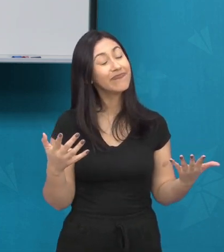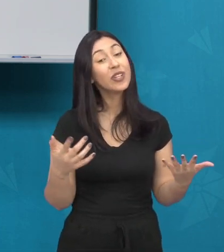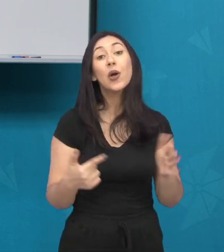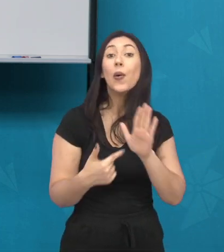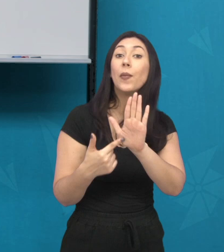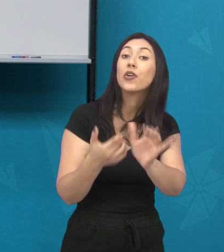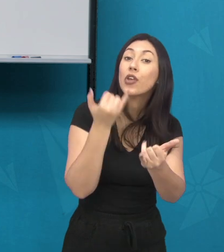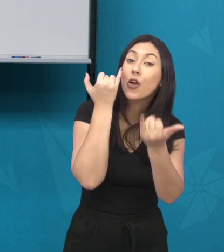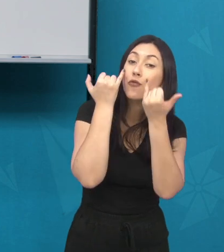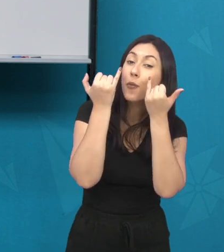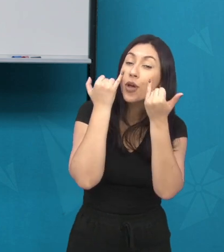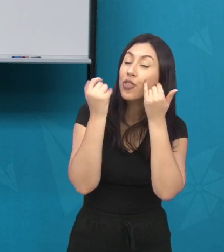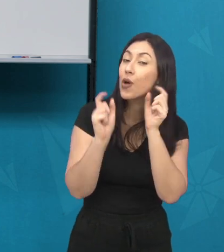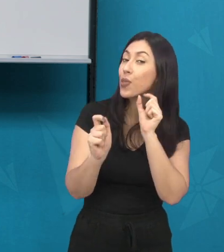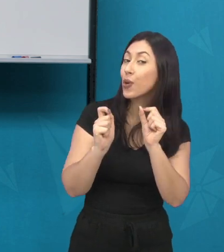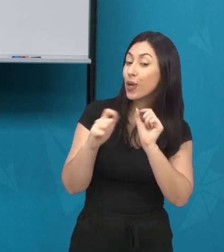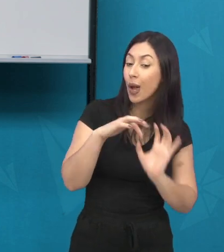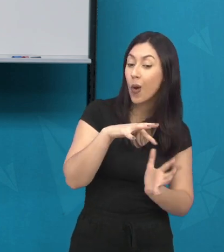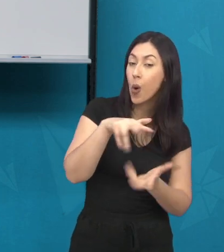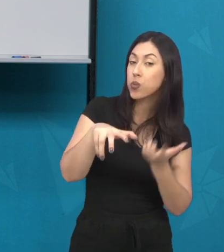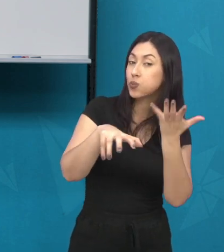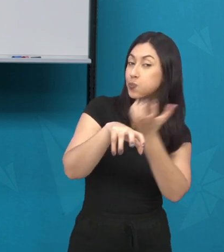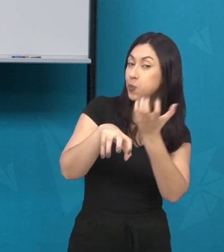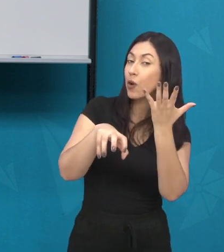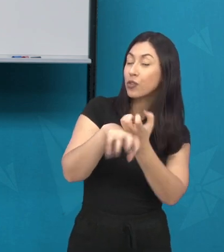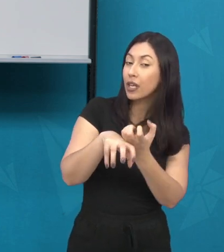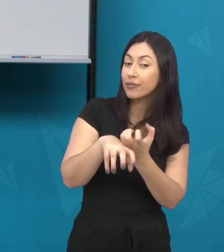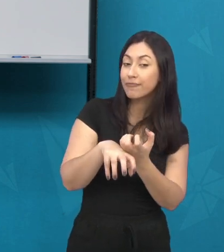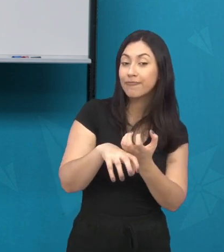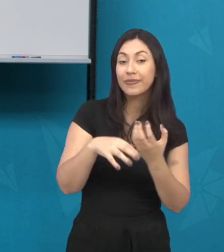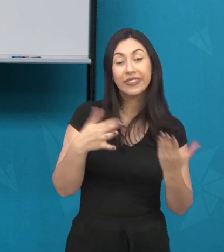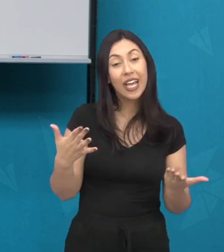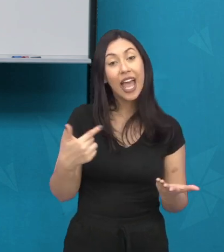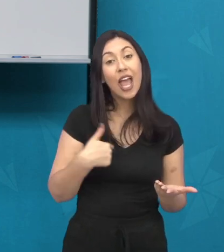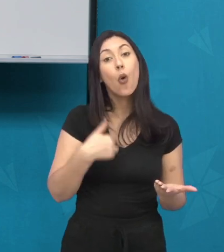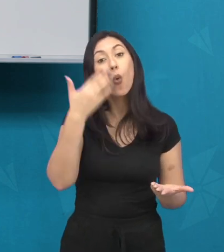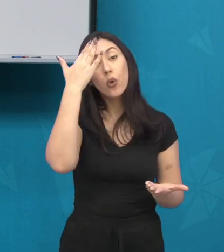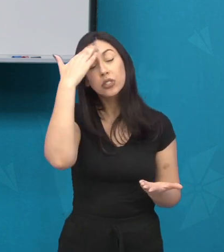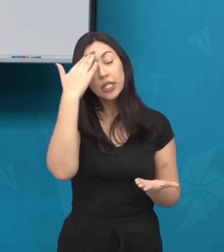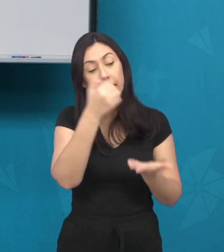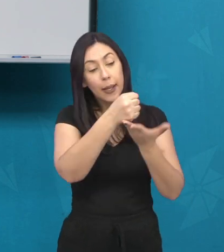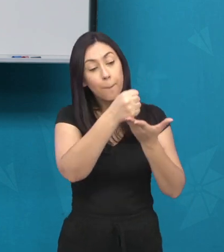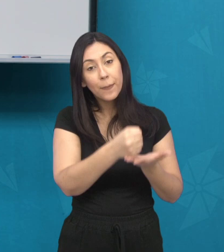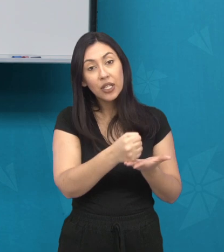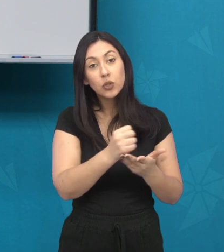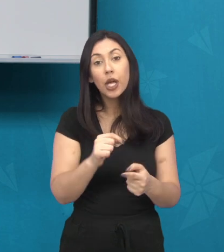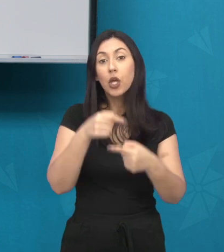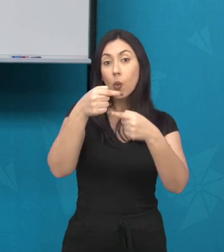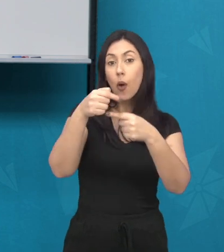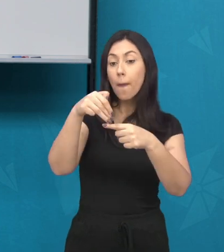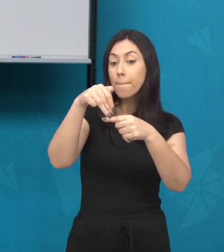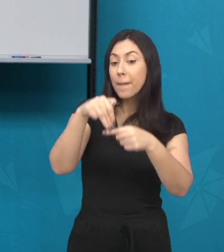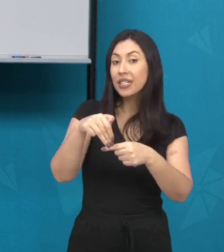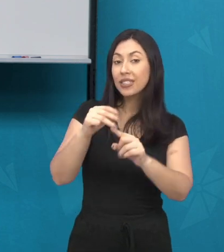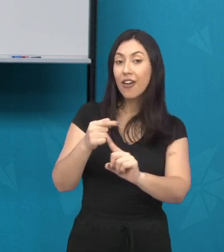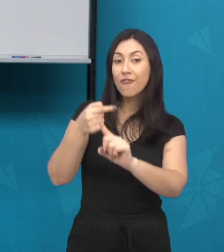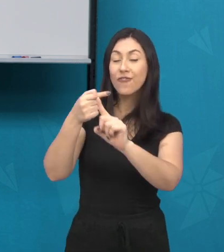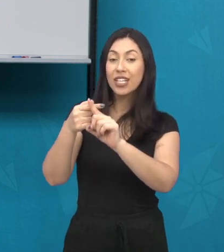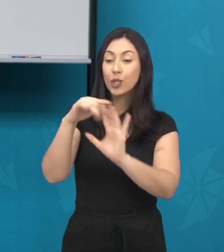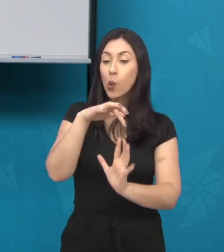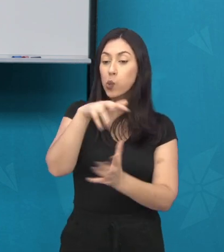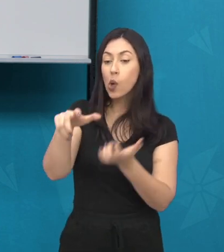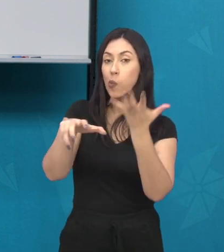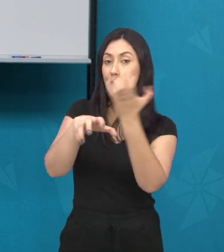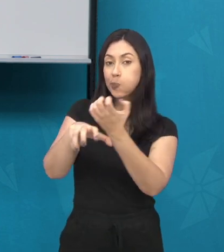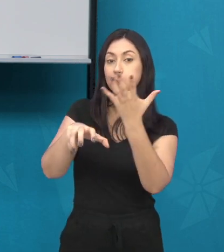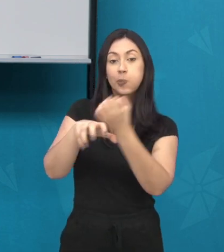entendedor se ela me dá o peso e me dá a gravidade eu tenho que peso é massa vezes gravidade beleza peso